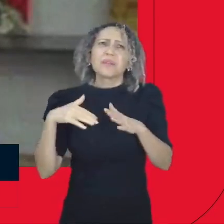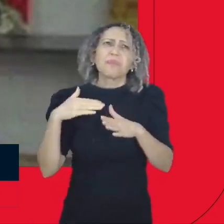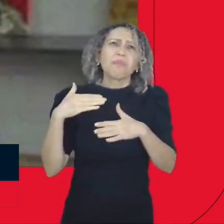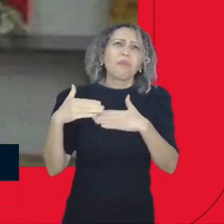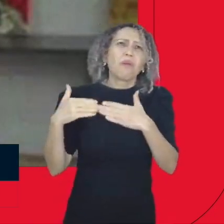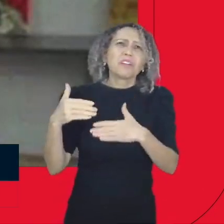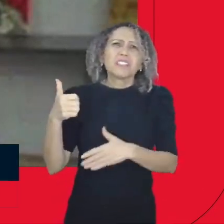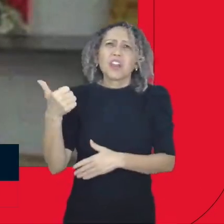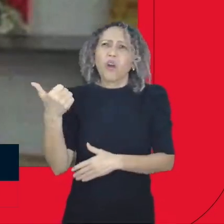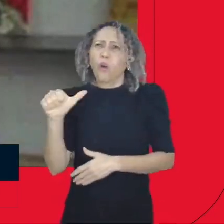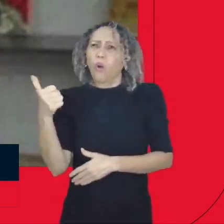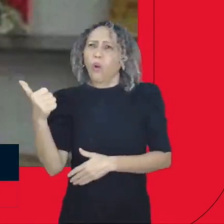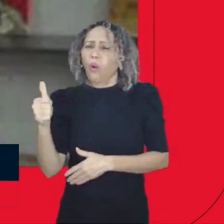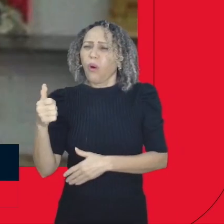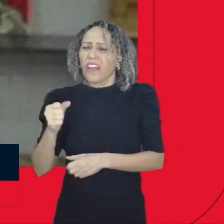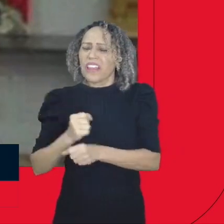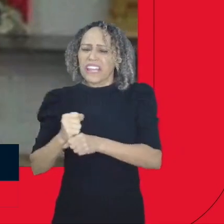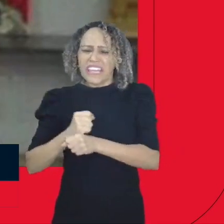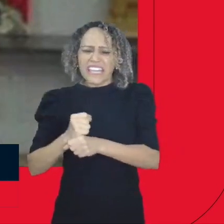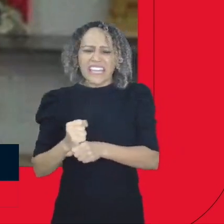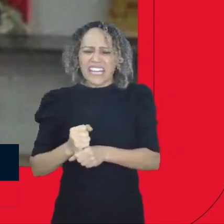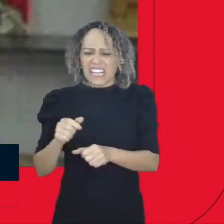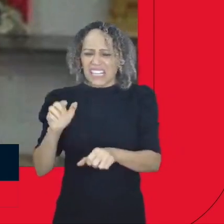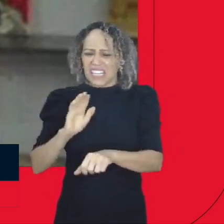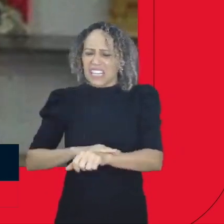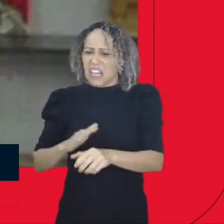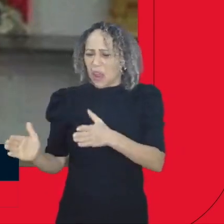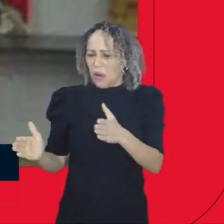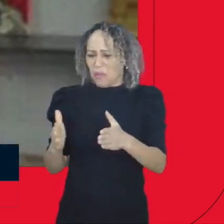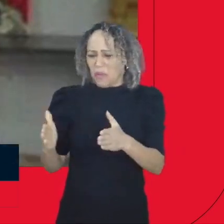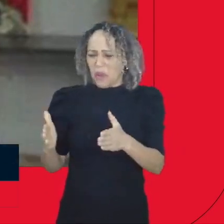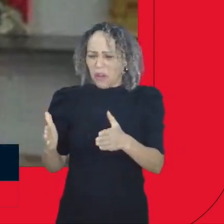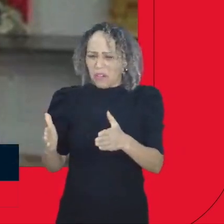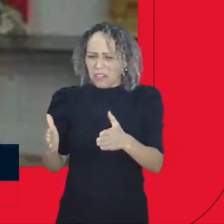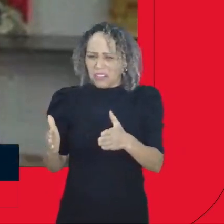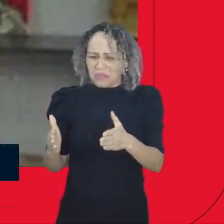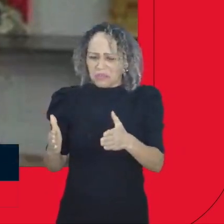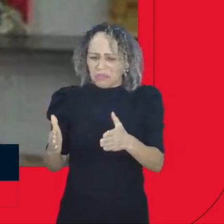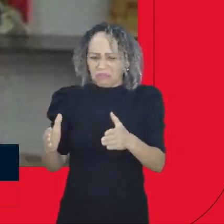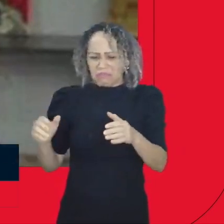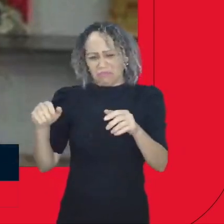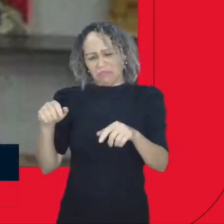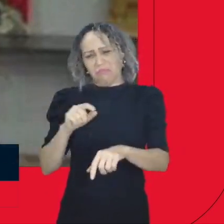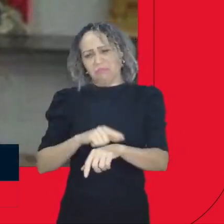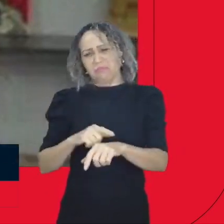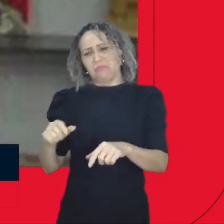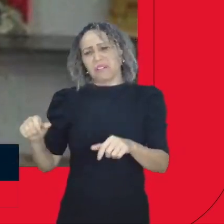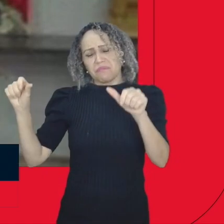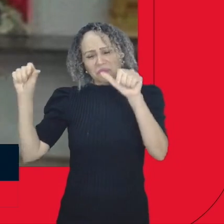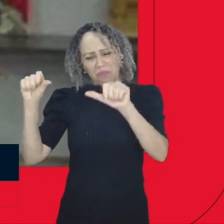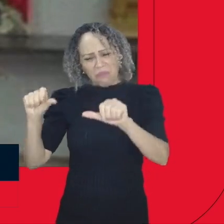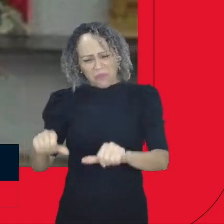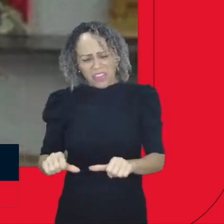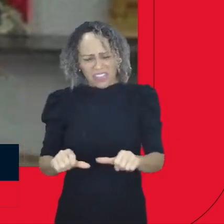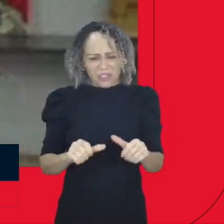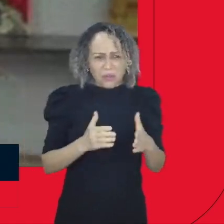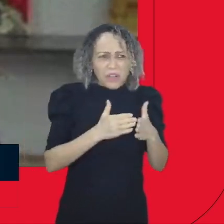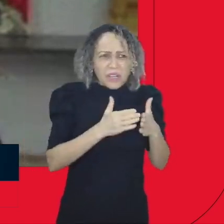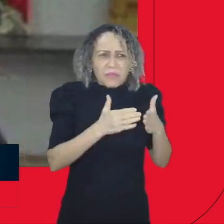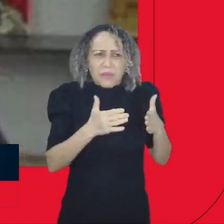carteira assinada. É o pior momento dos últimos 10 anos sob a renda. É o momento que as pessoas estão com a renda mais baixa.